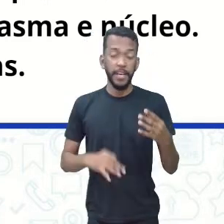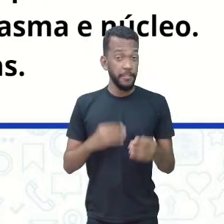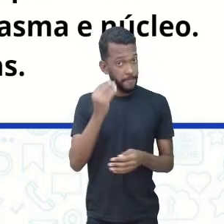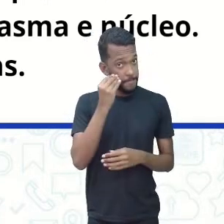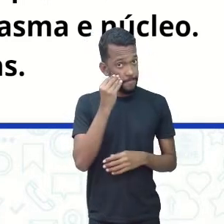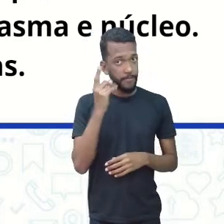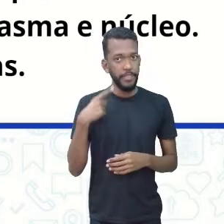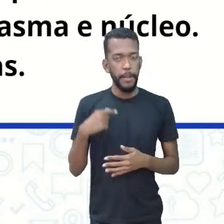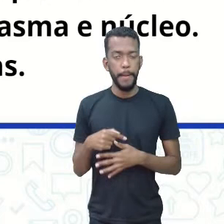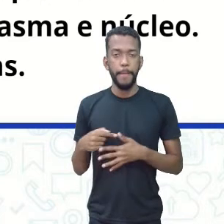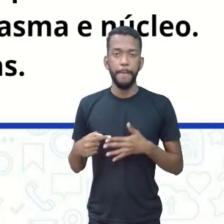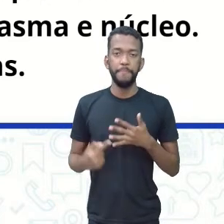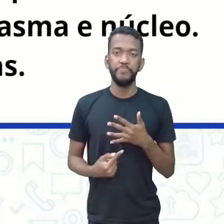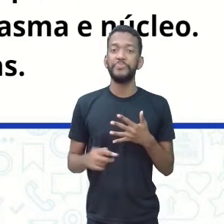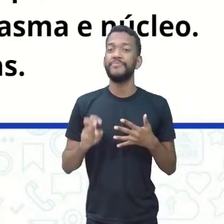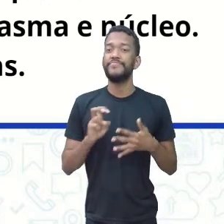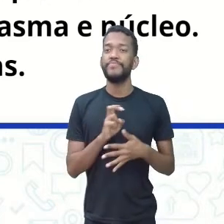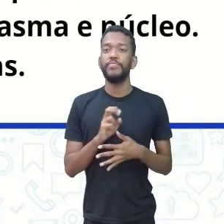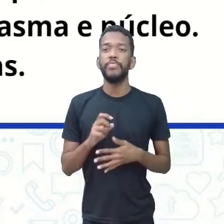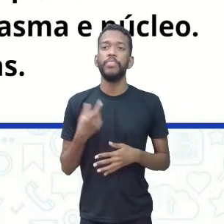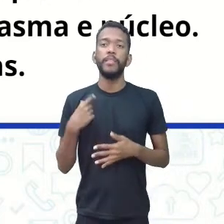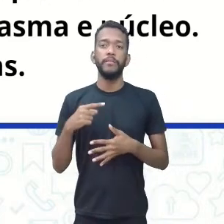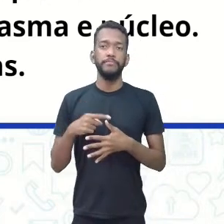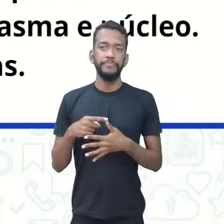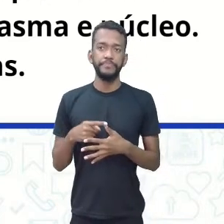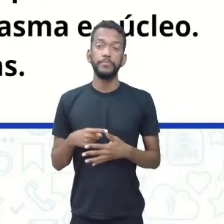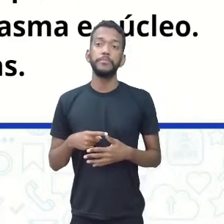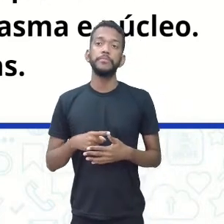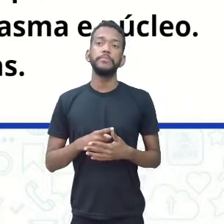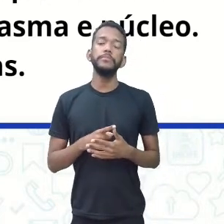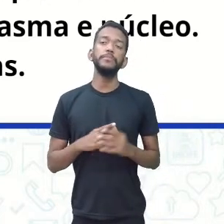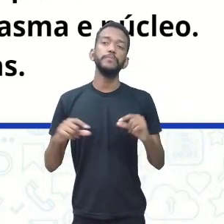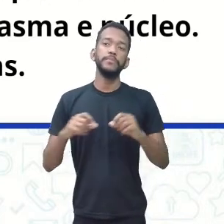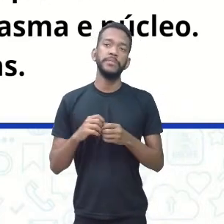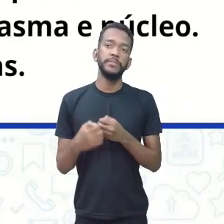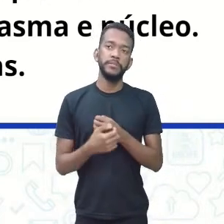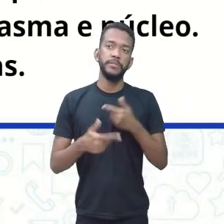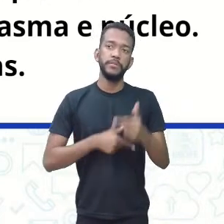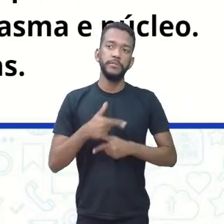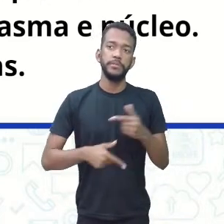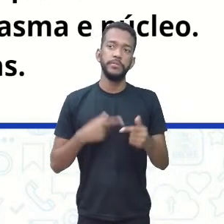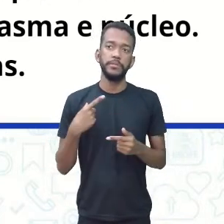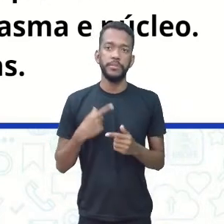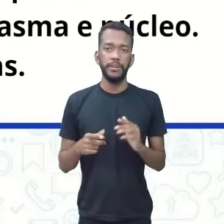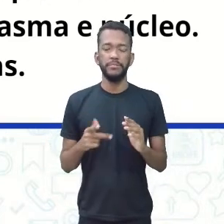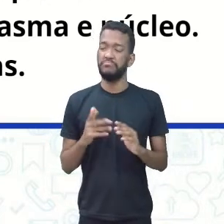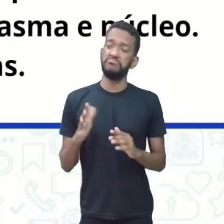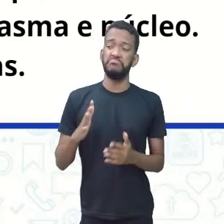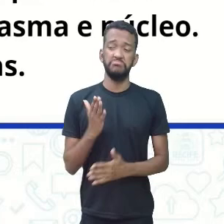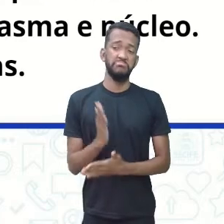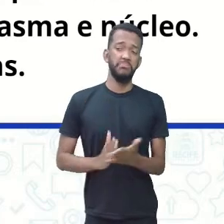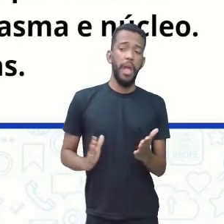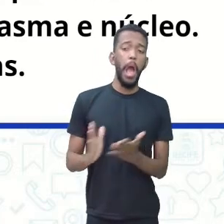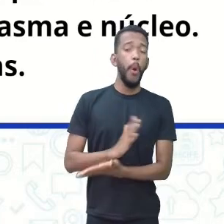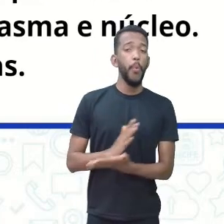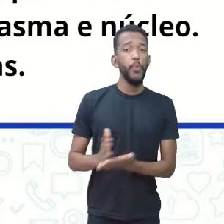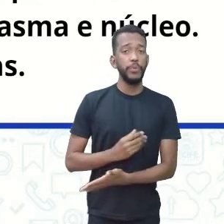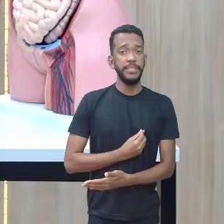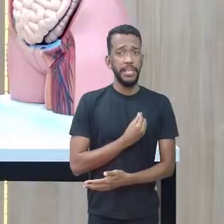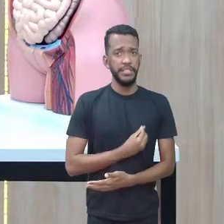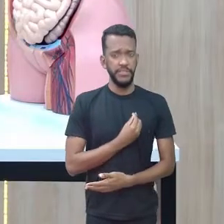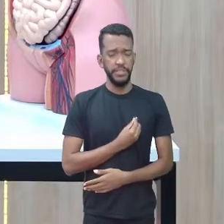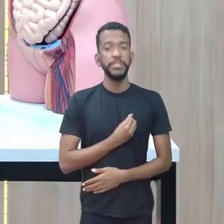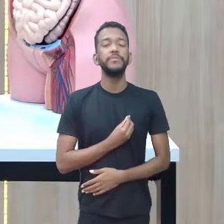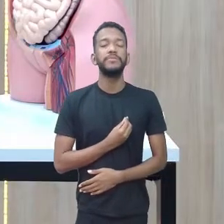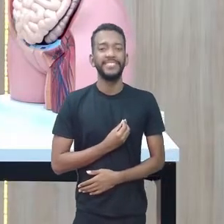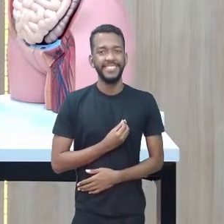5 afirmativas. As células são unidades funcionais de parte dos seres vivos. Então, essa primeira afirmativa diz